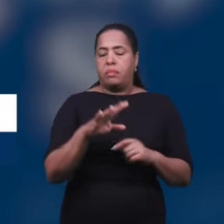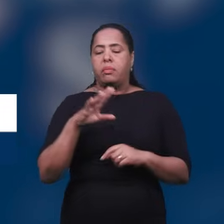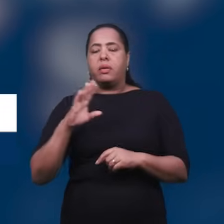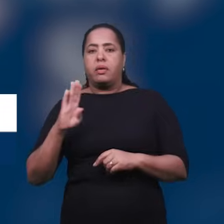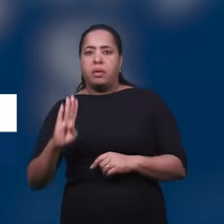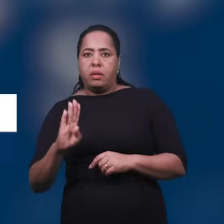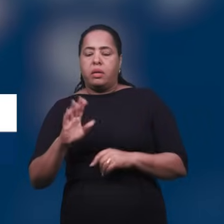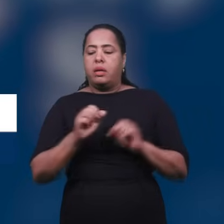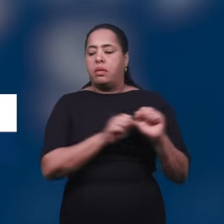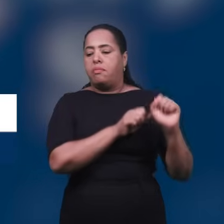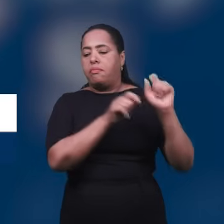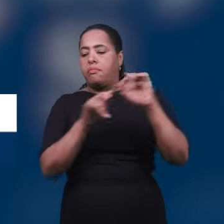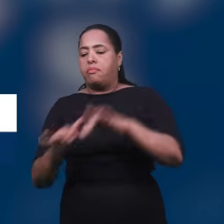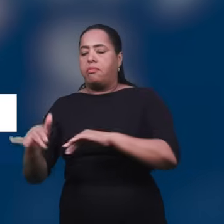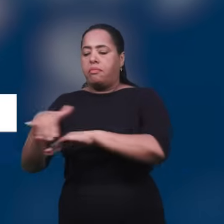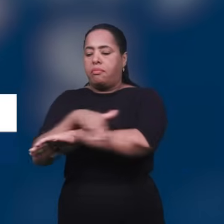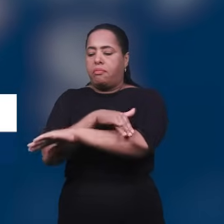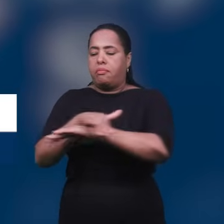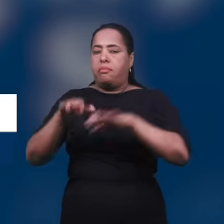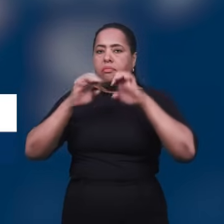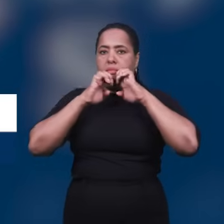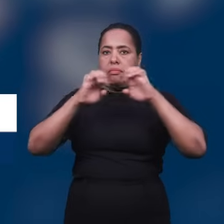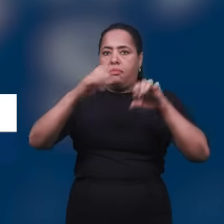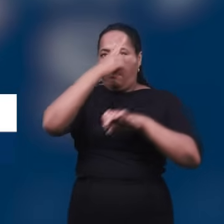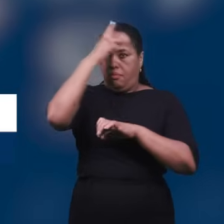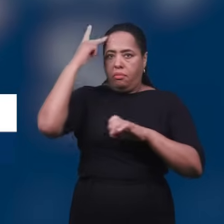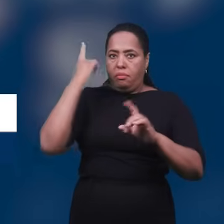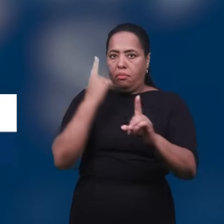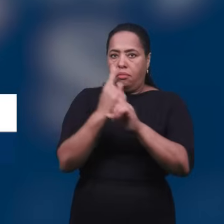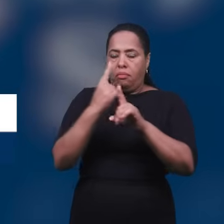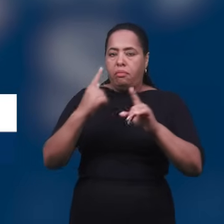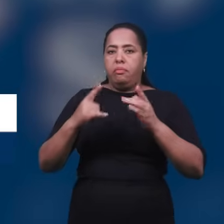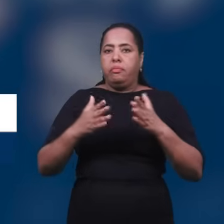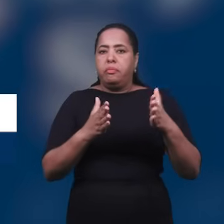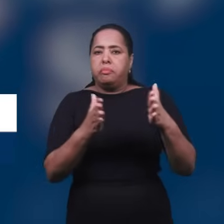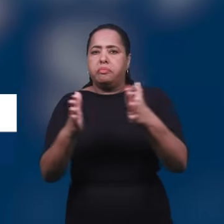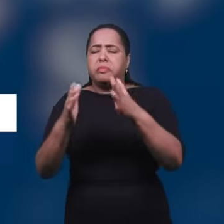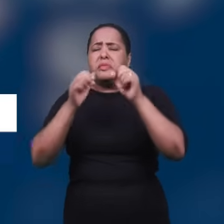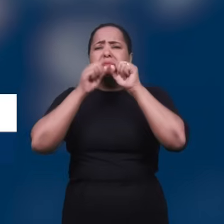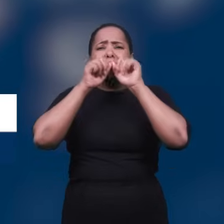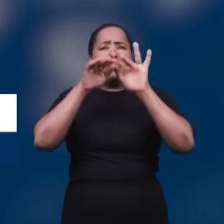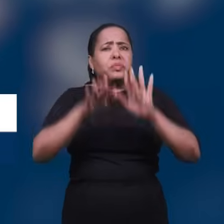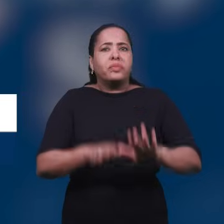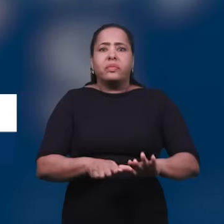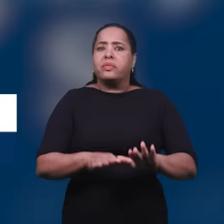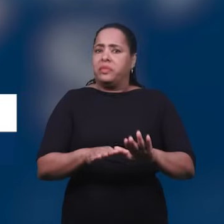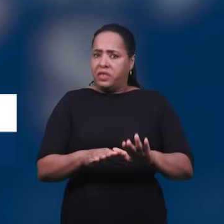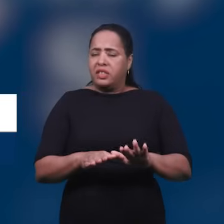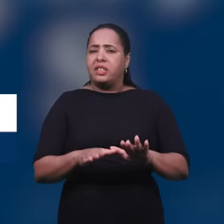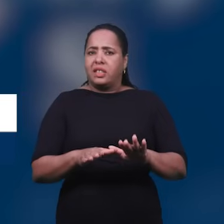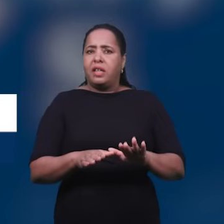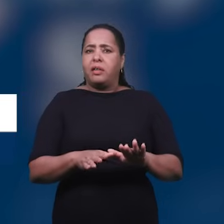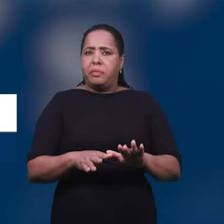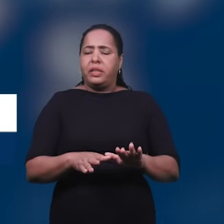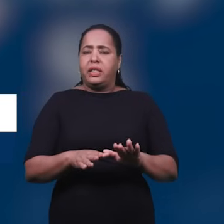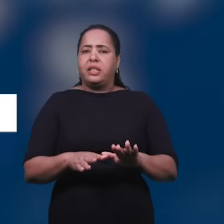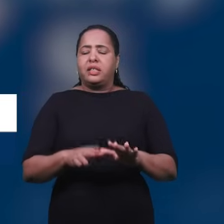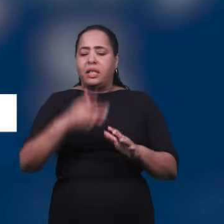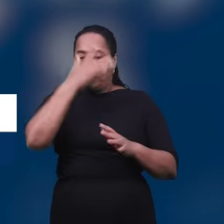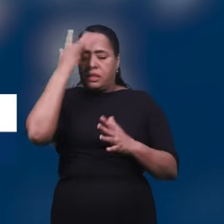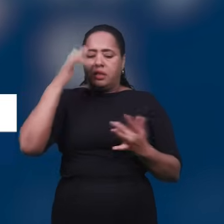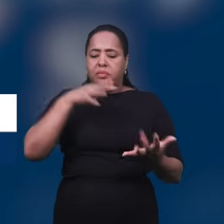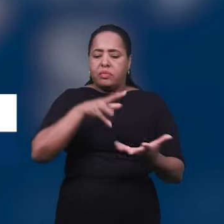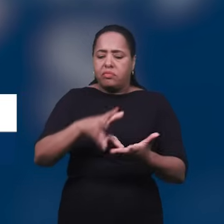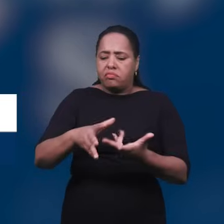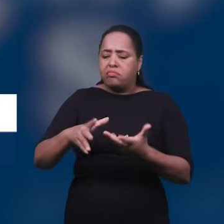pelas ruas louvando ao Senhor e evangelizando as pessoas que encontravam pelo caminho. Foi uma grande bênção, pois o mundo tem